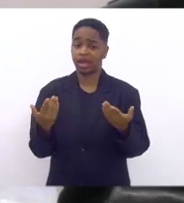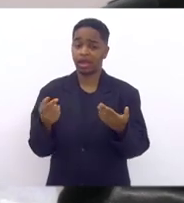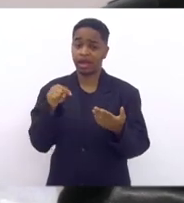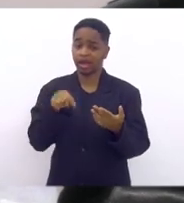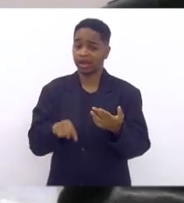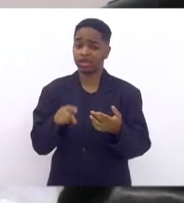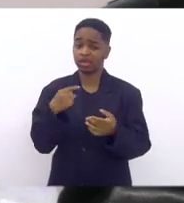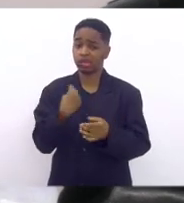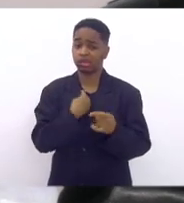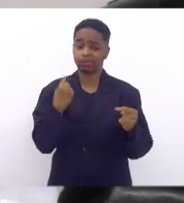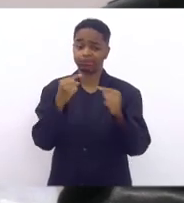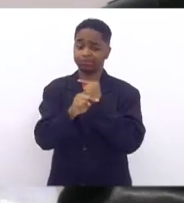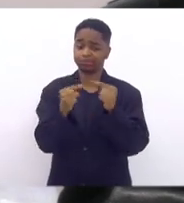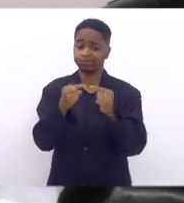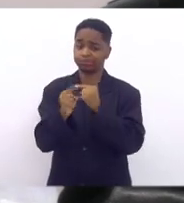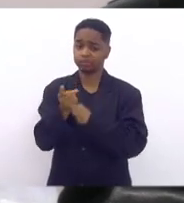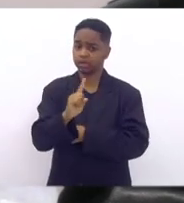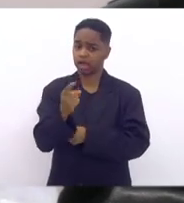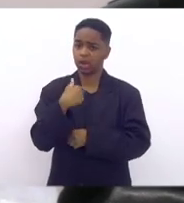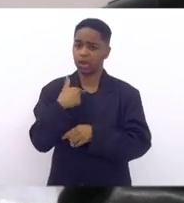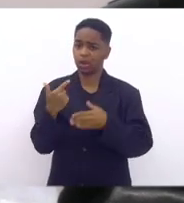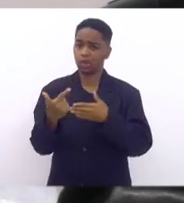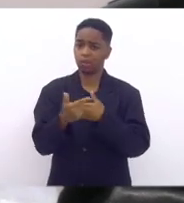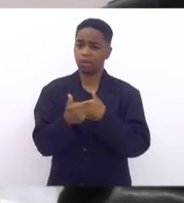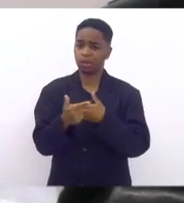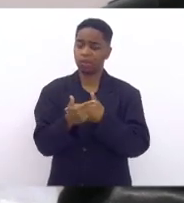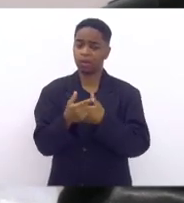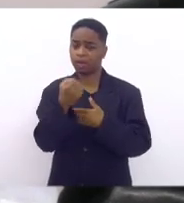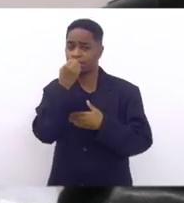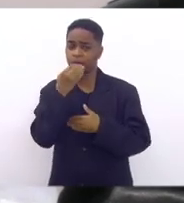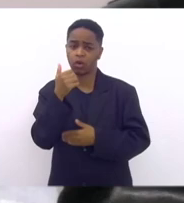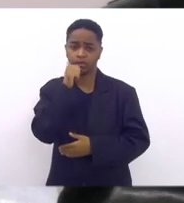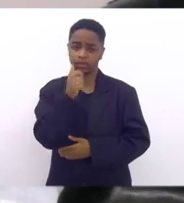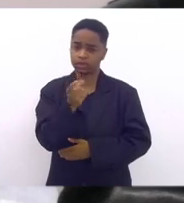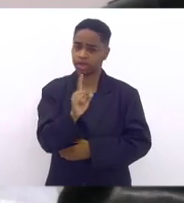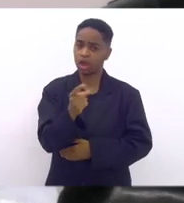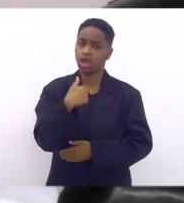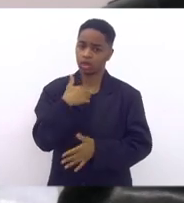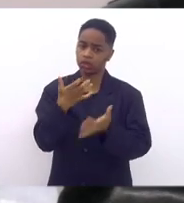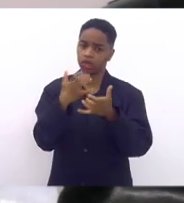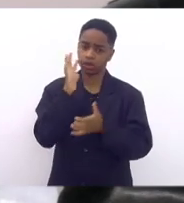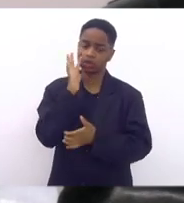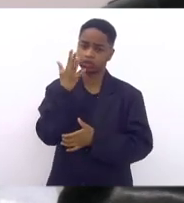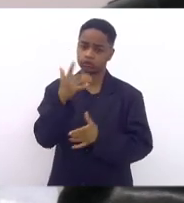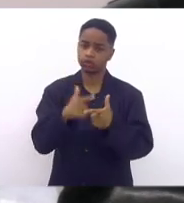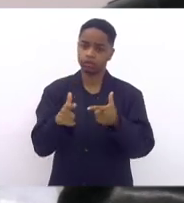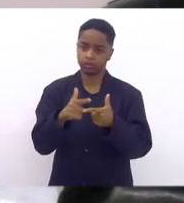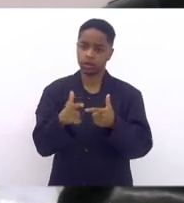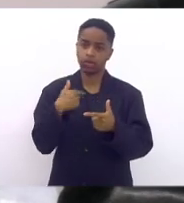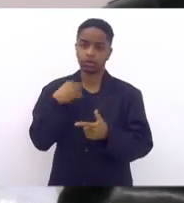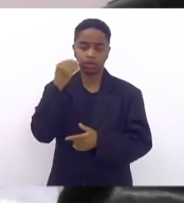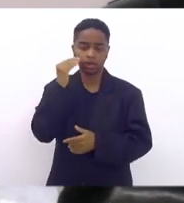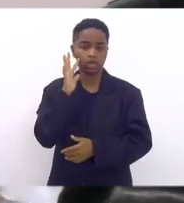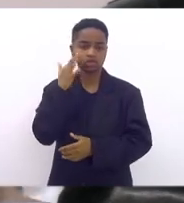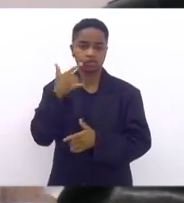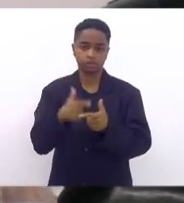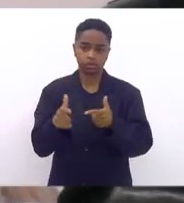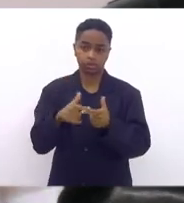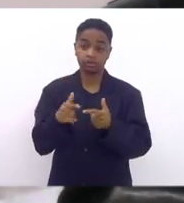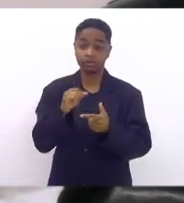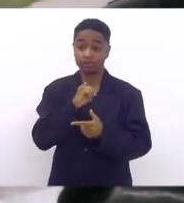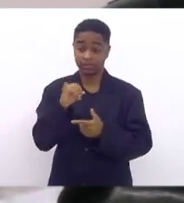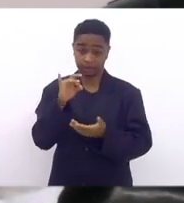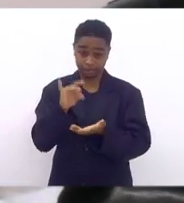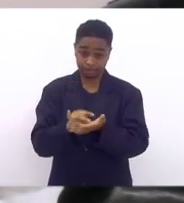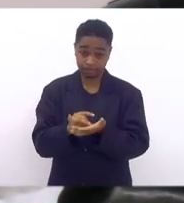quebra a cabeça não eu não tô aqui para fazer papel de Ah boa menina não vamos não eu quero resolver eu tô aqui para resolver o problema então se foram